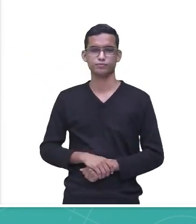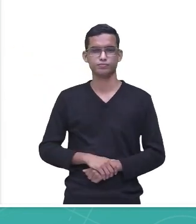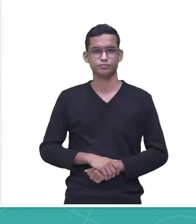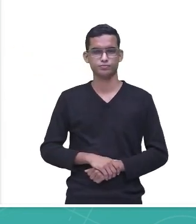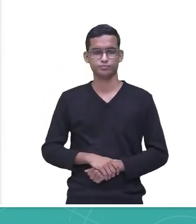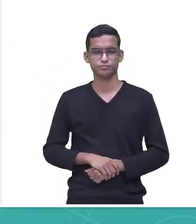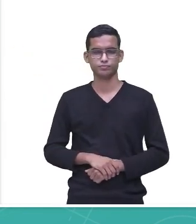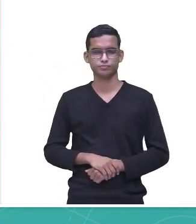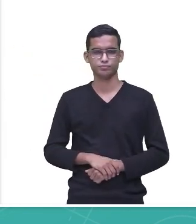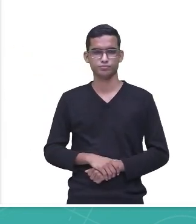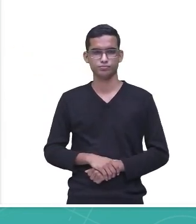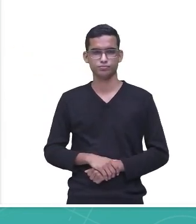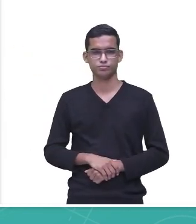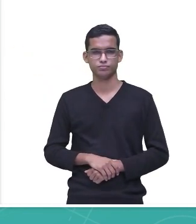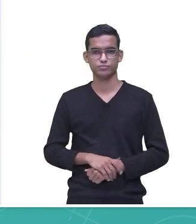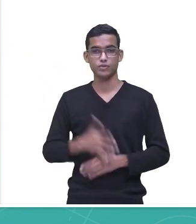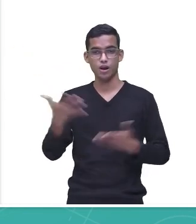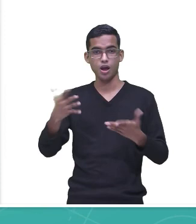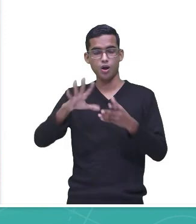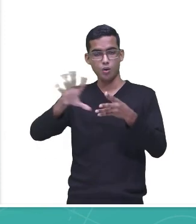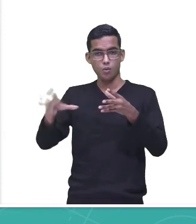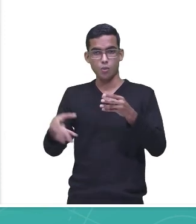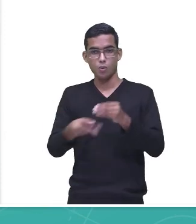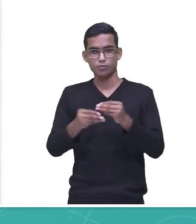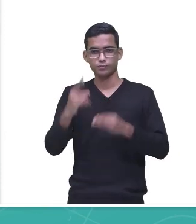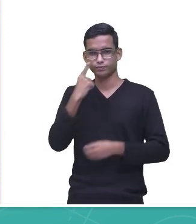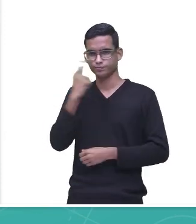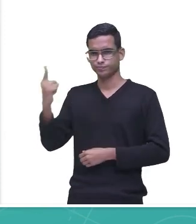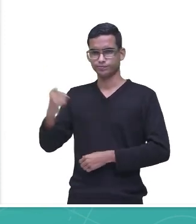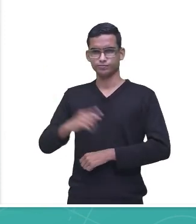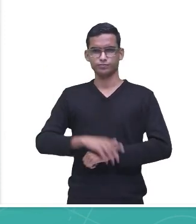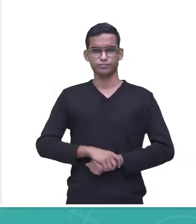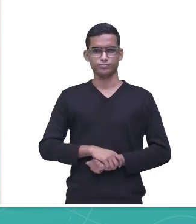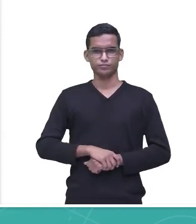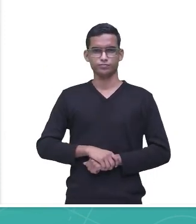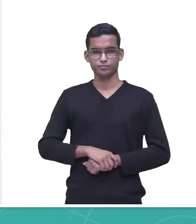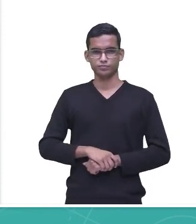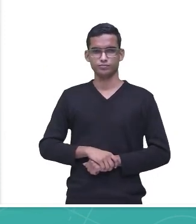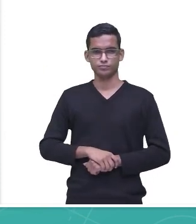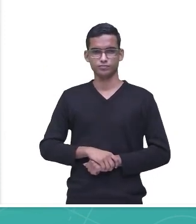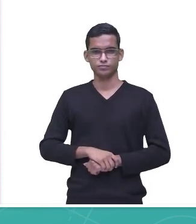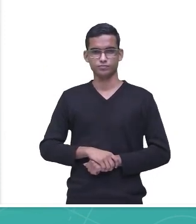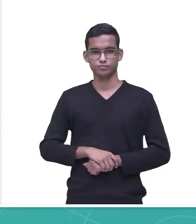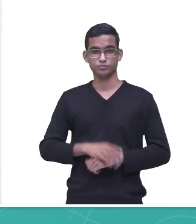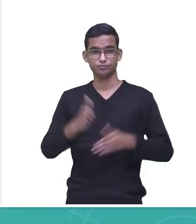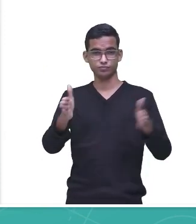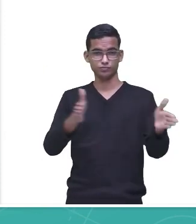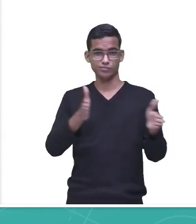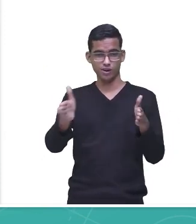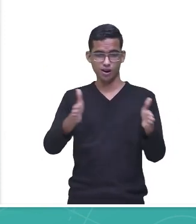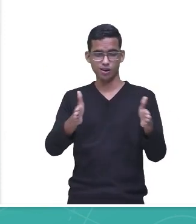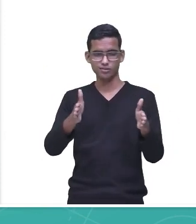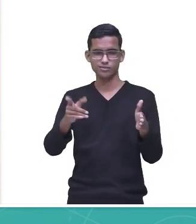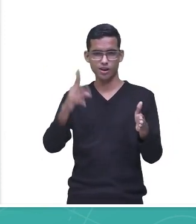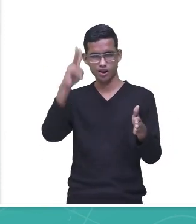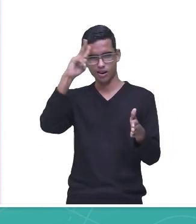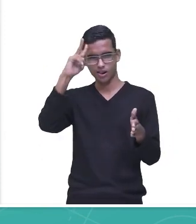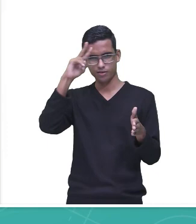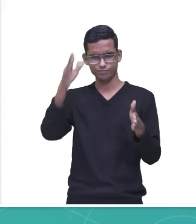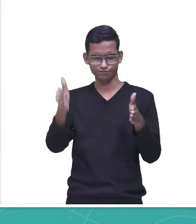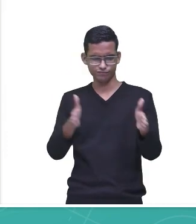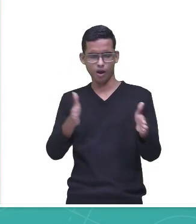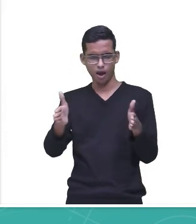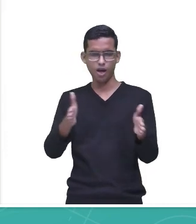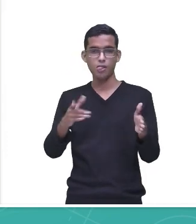iluminação. E agora vamos ao comentário da questão. Bem, os dois períodos têm características muito próprias. Um traz